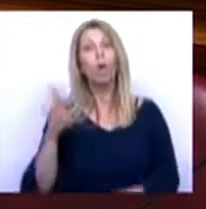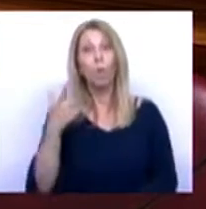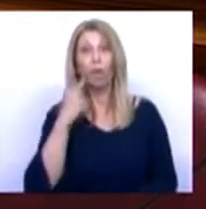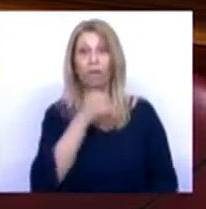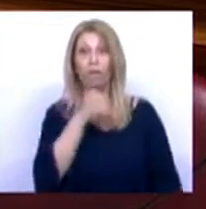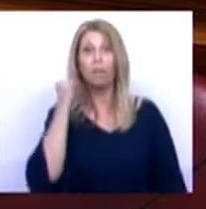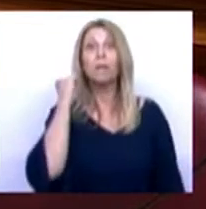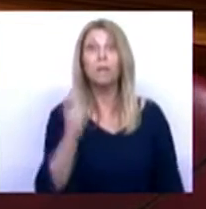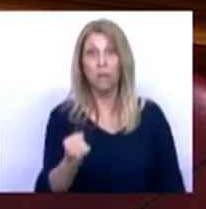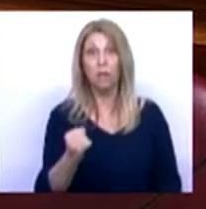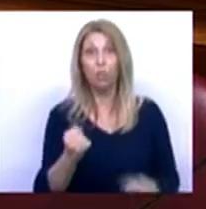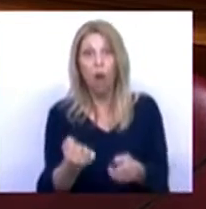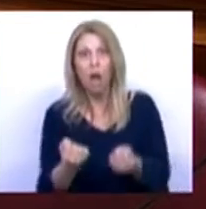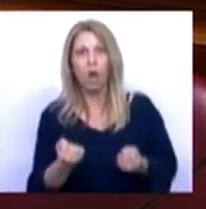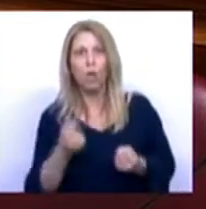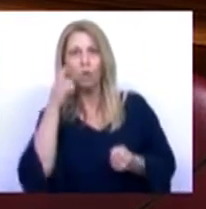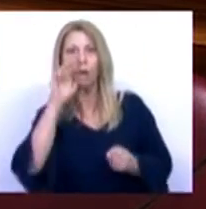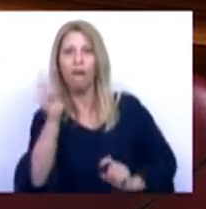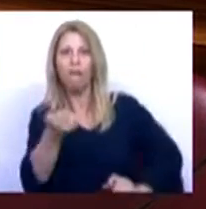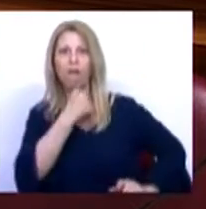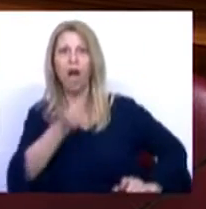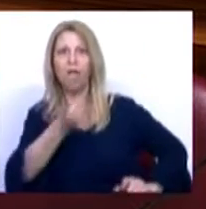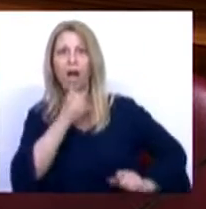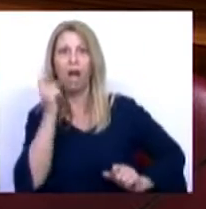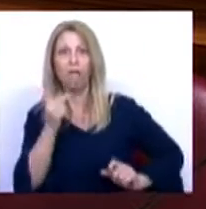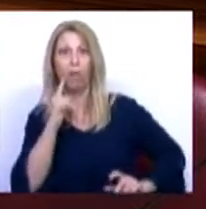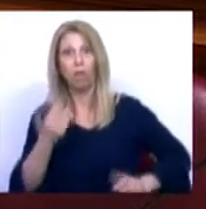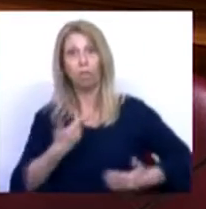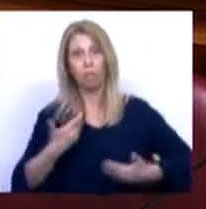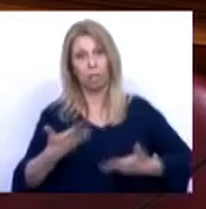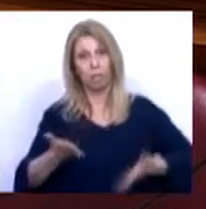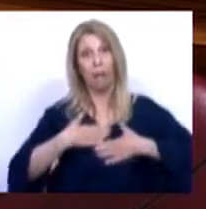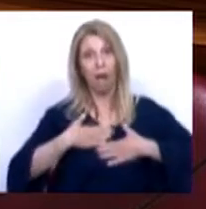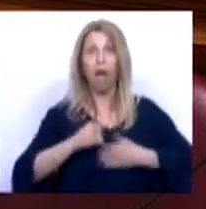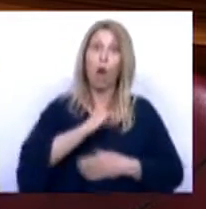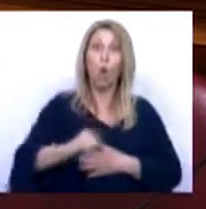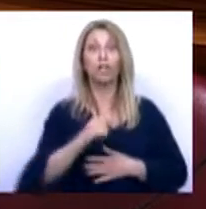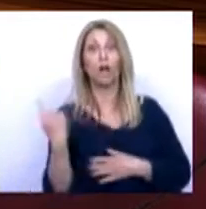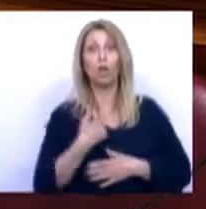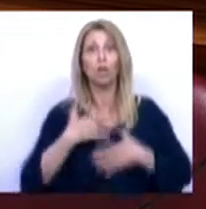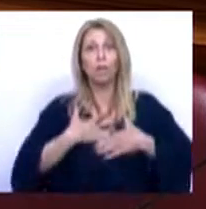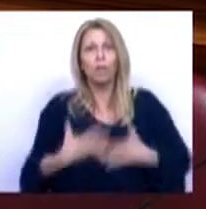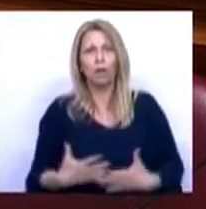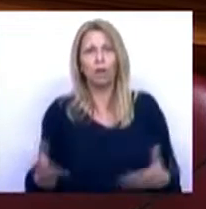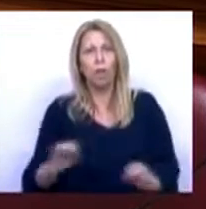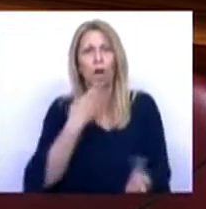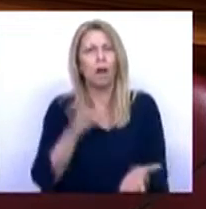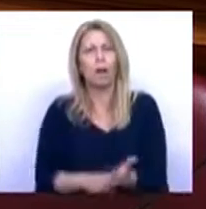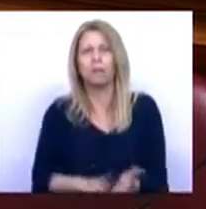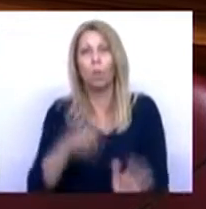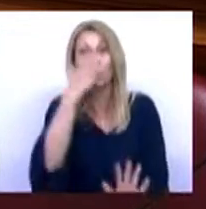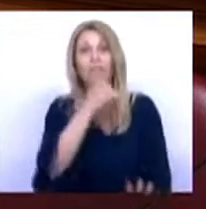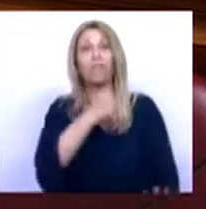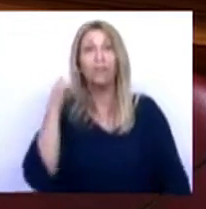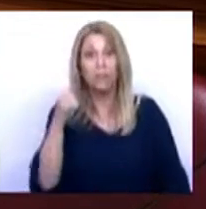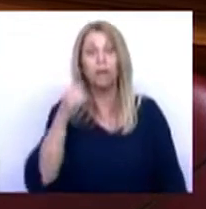egoísmo do agressor impõe-se à nossa vontade. Não há, portanto, razão nenhuma para, tratando-se de vítimas adultas, que